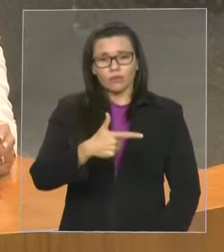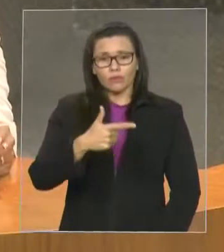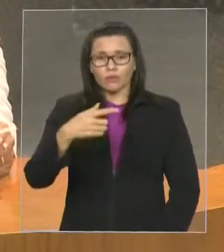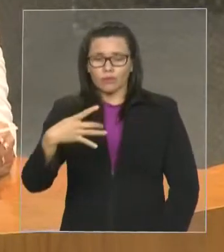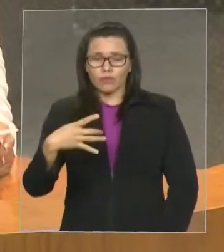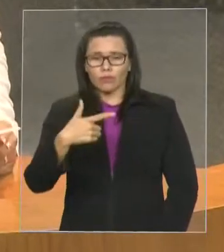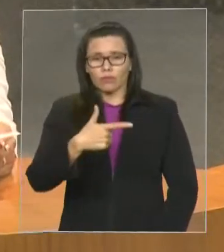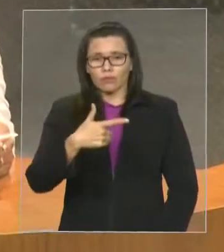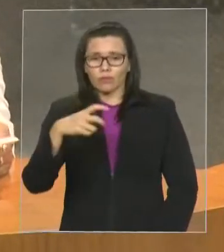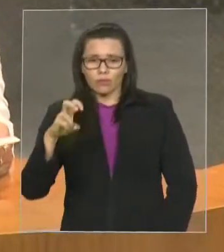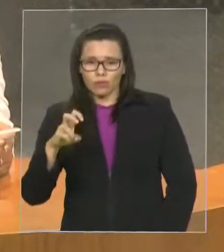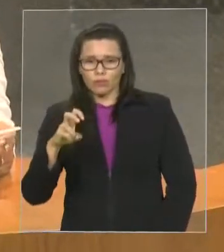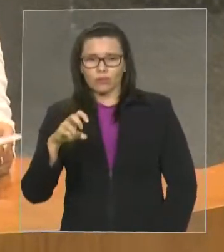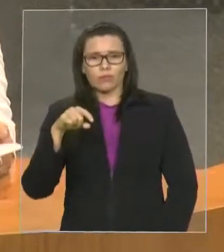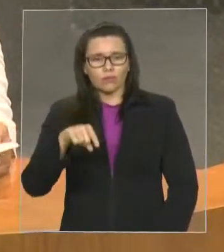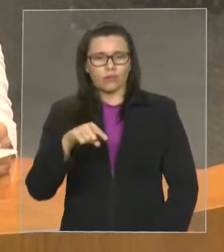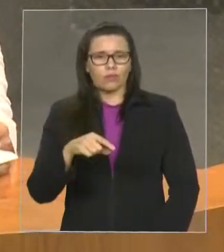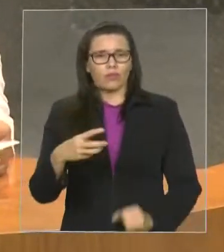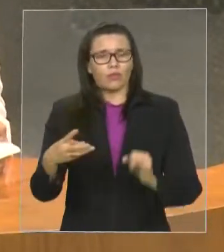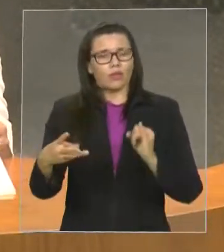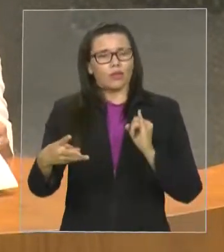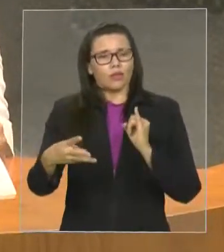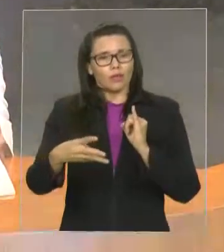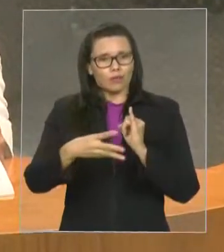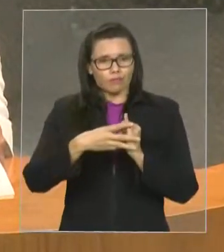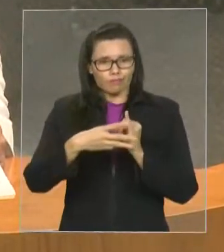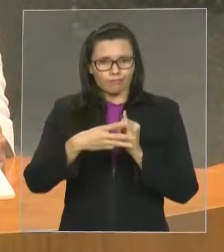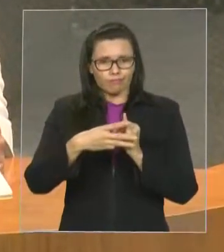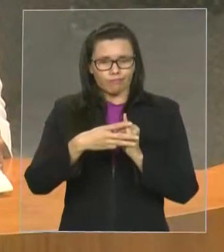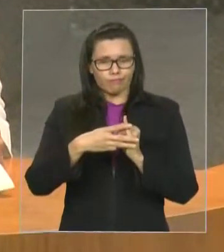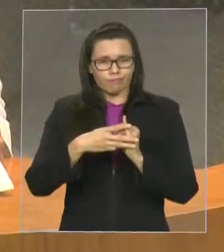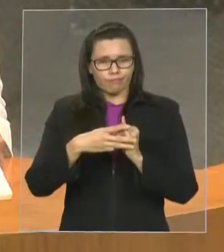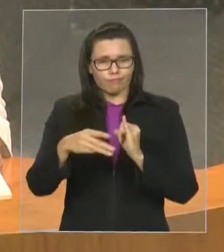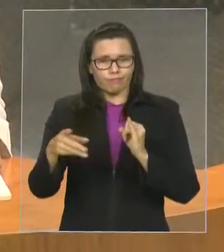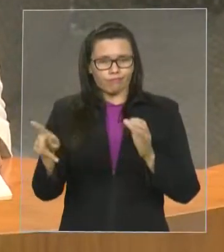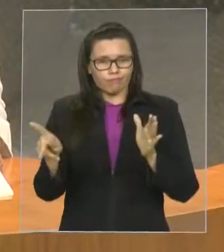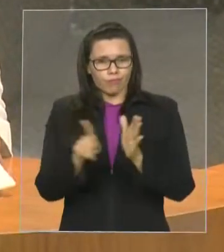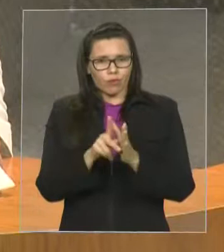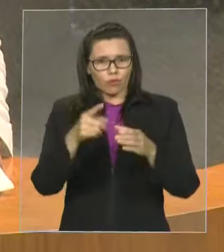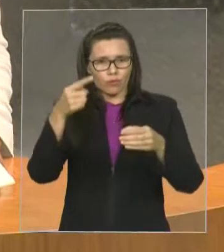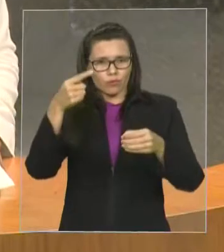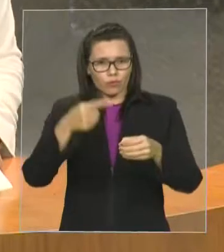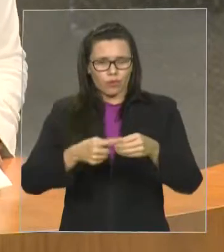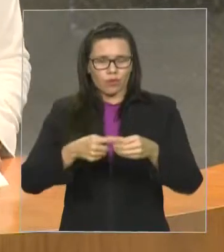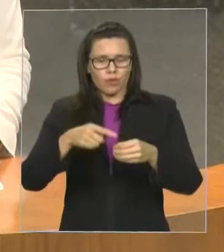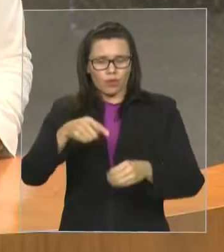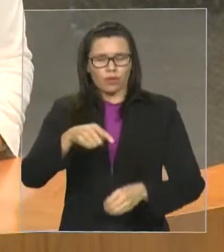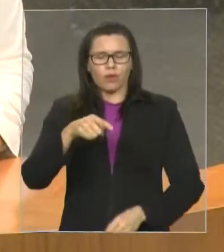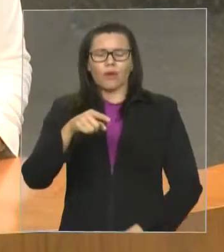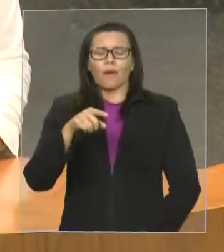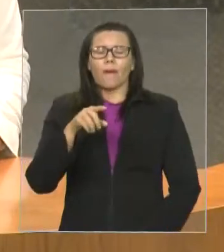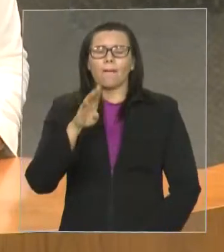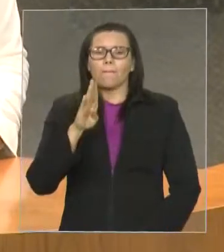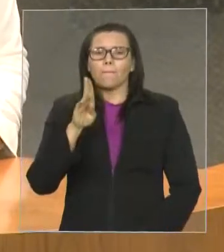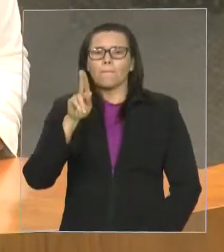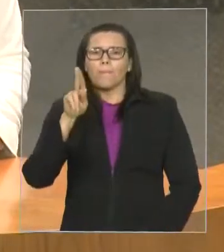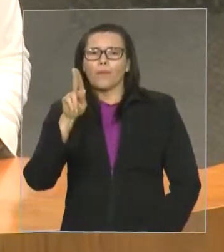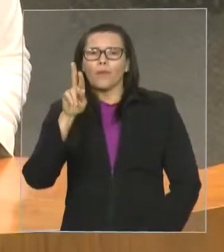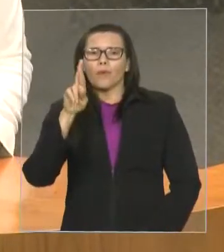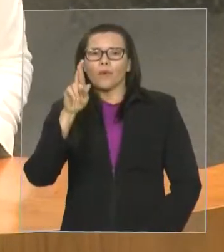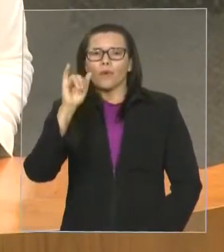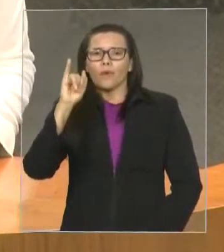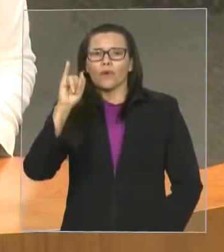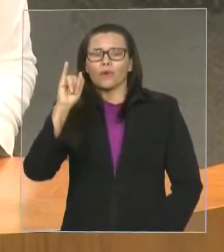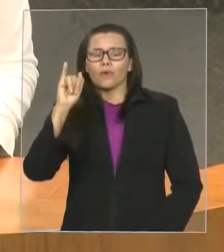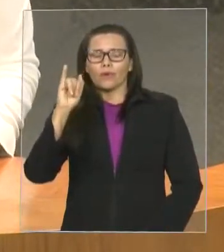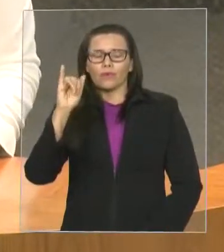campus Buriticupu. E é importante a participação do Viva nessa ação do